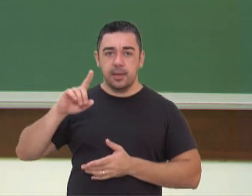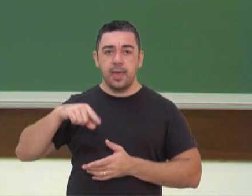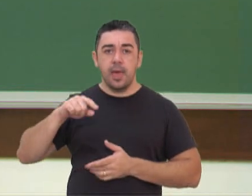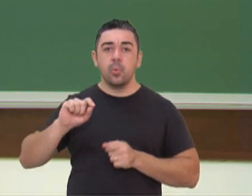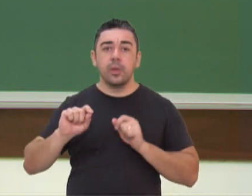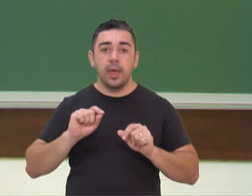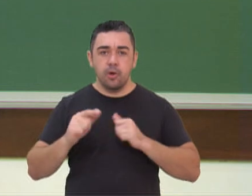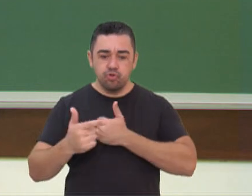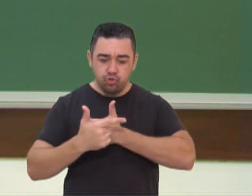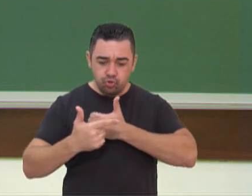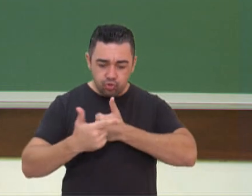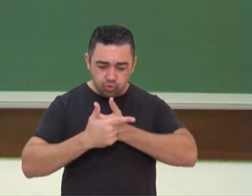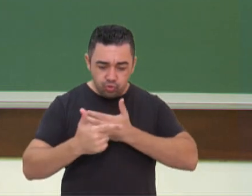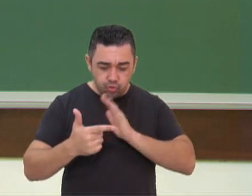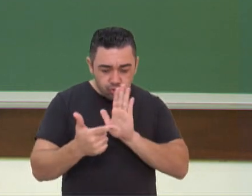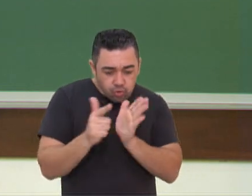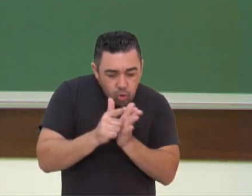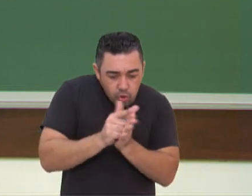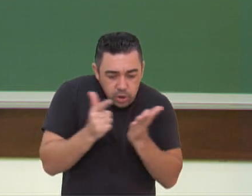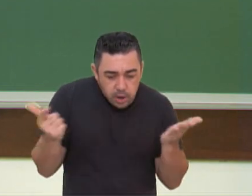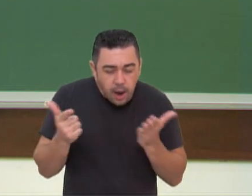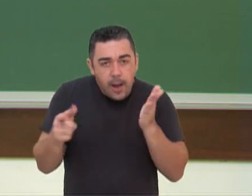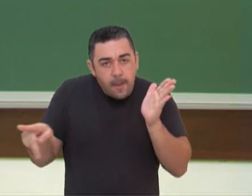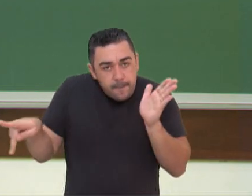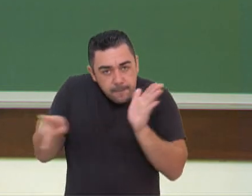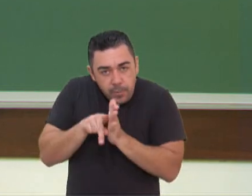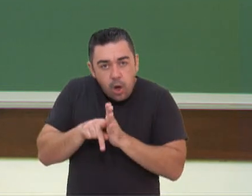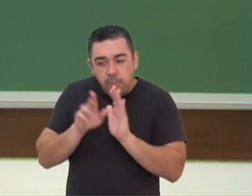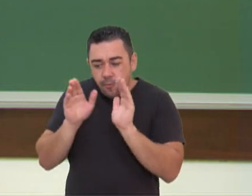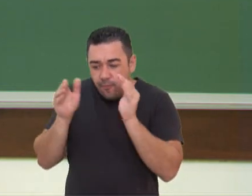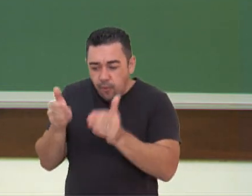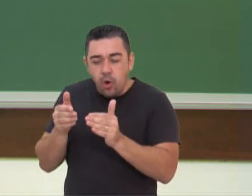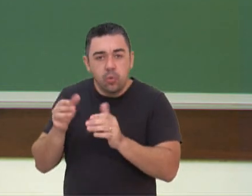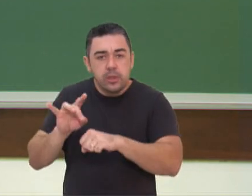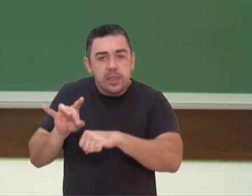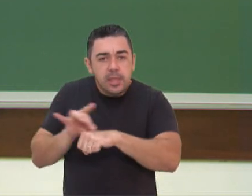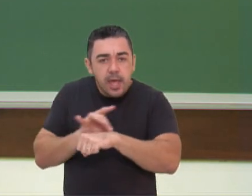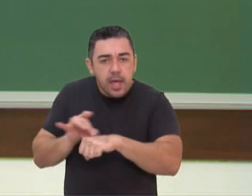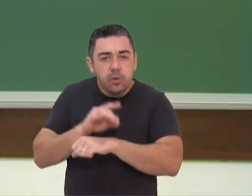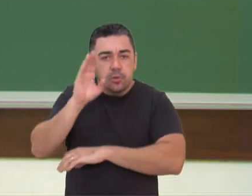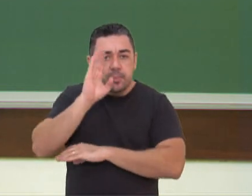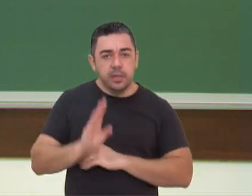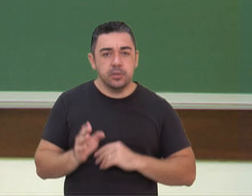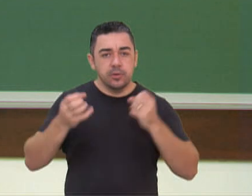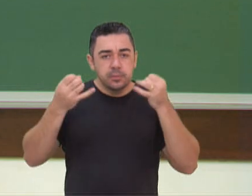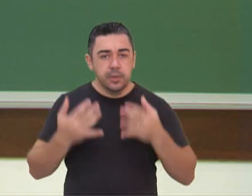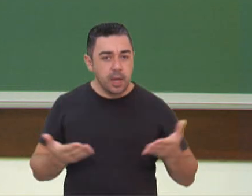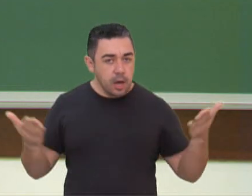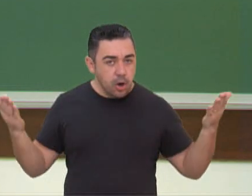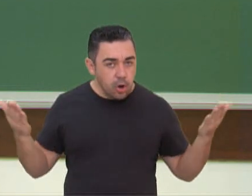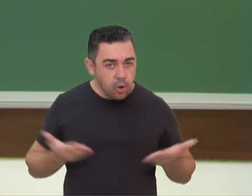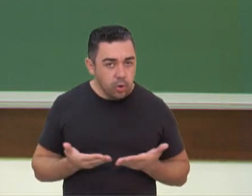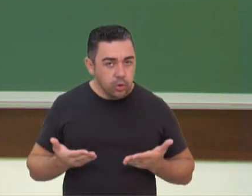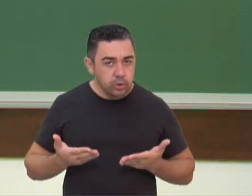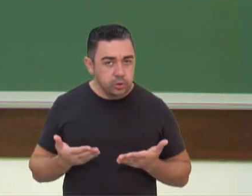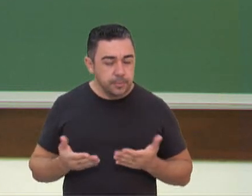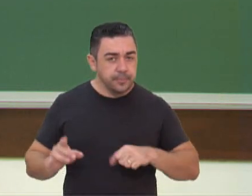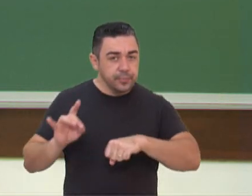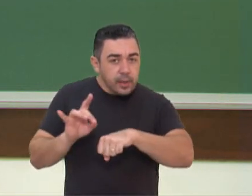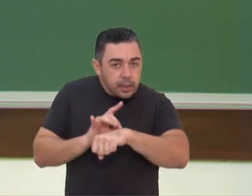negros, voltados para a população negra no Brasil, que nós vamos falar hoje. Já que o negro não